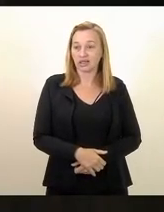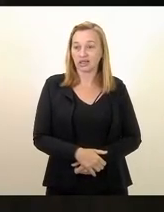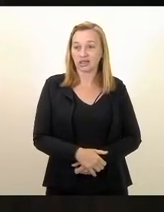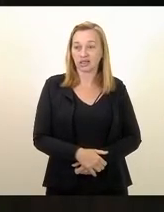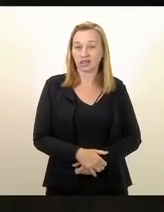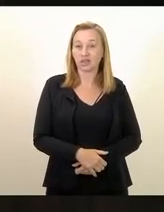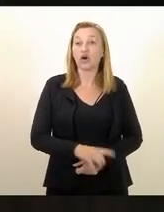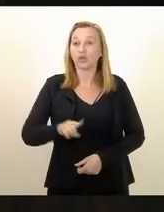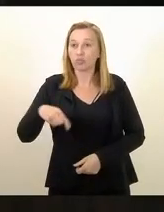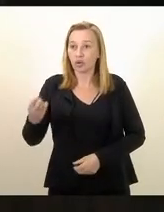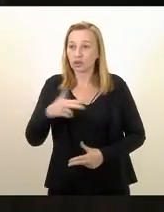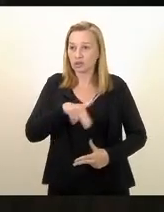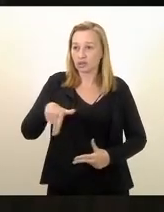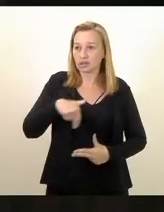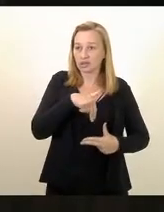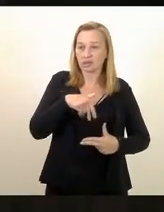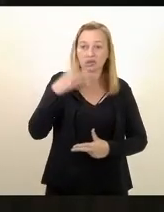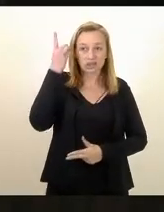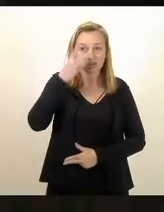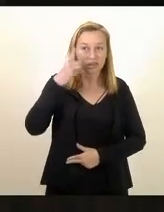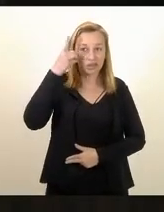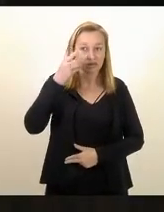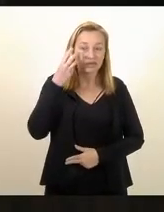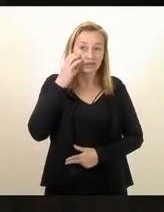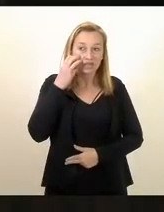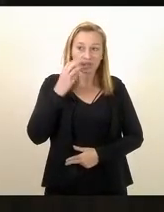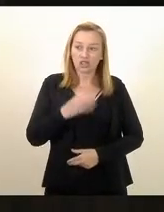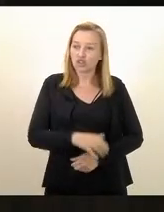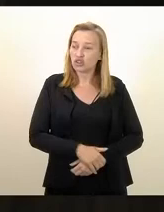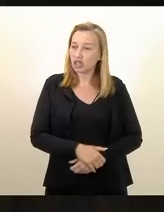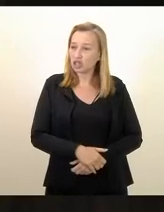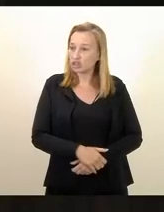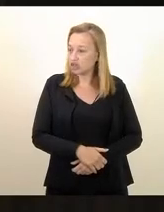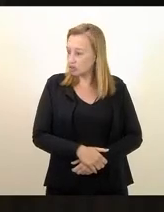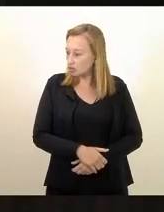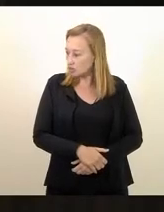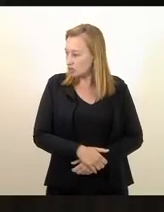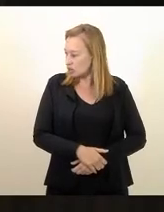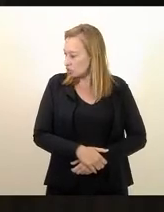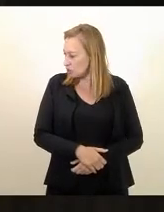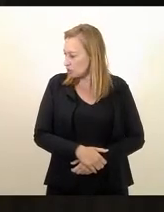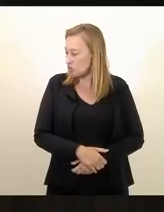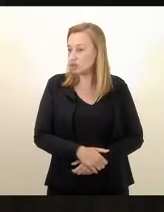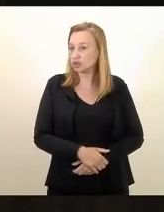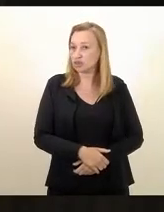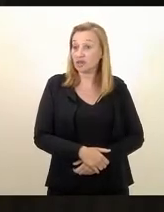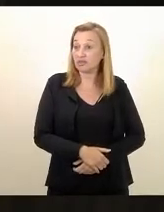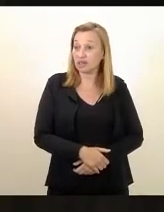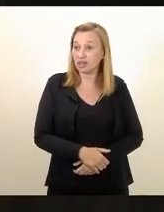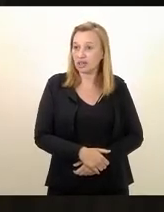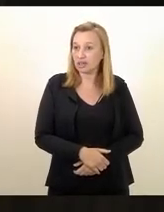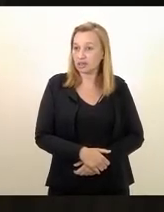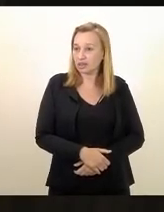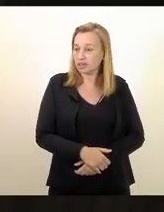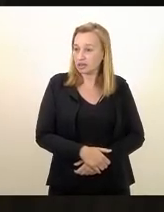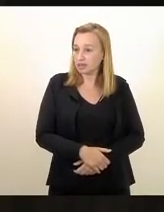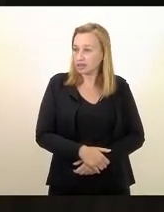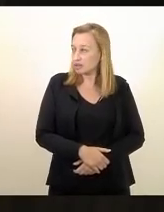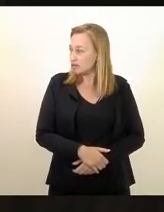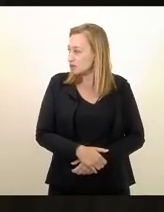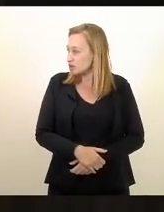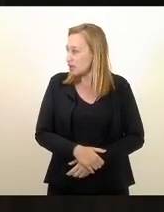próximo orador inscrito é o novo deputado Valdeque Carneiro vossa excelência dispõe de 10 minutos no tempo regimental